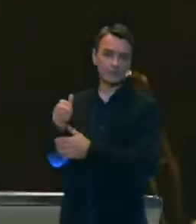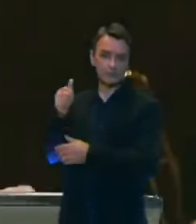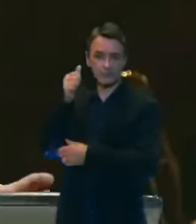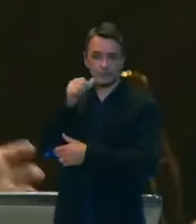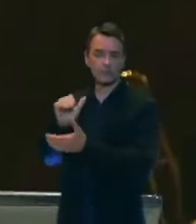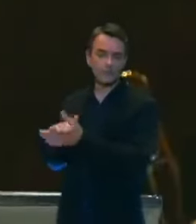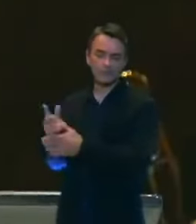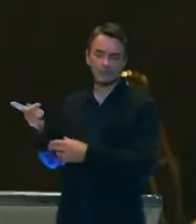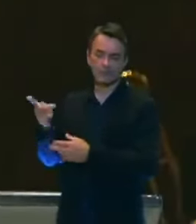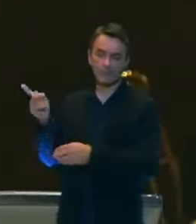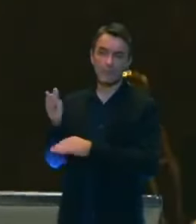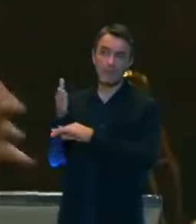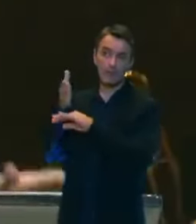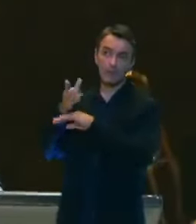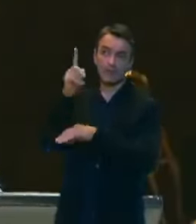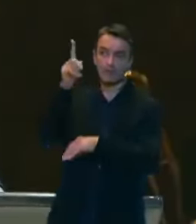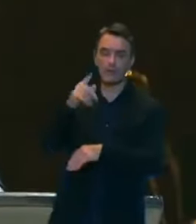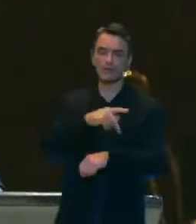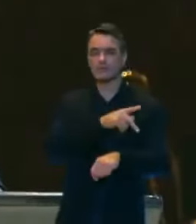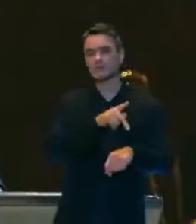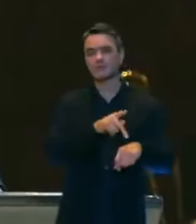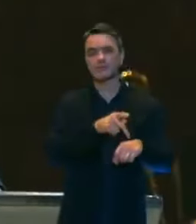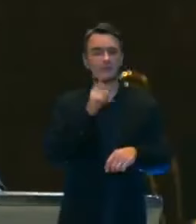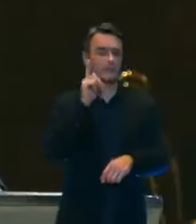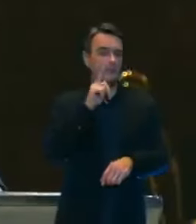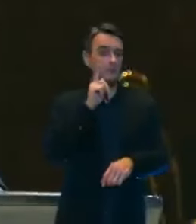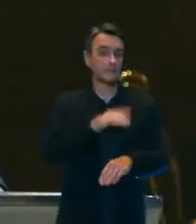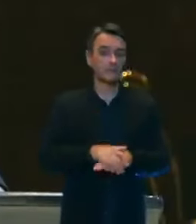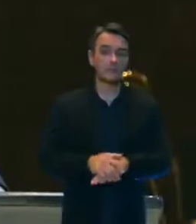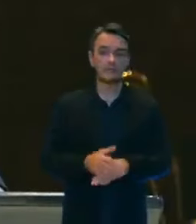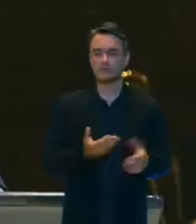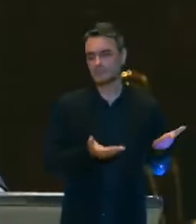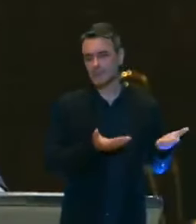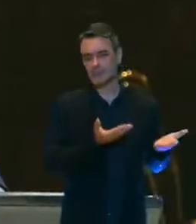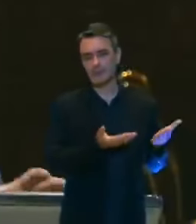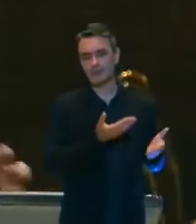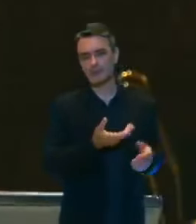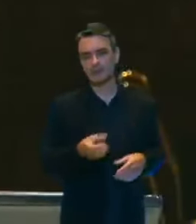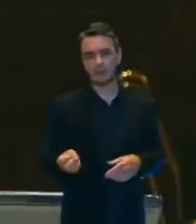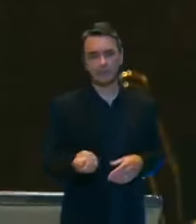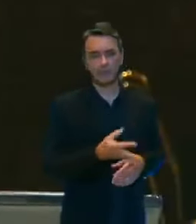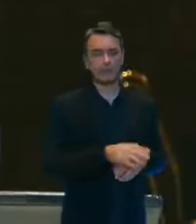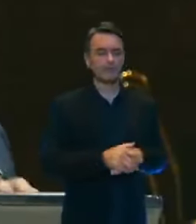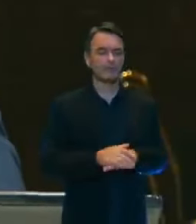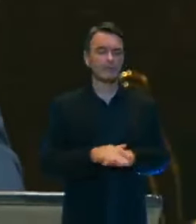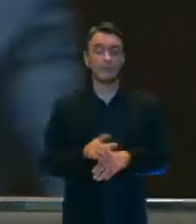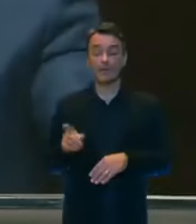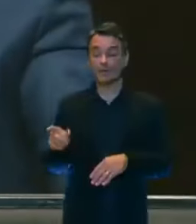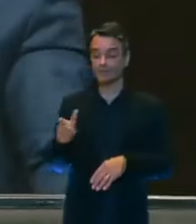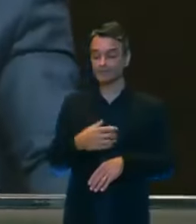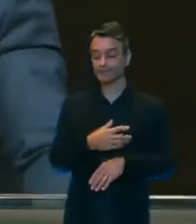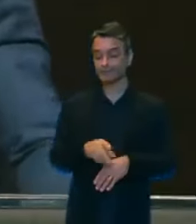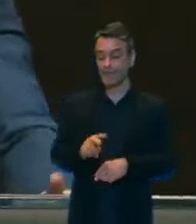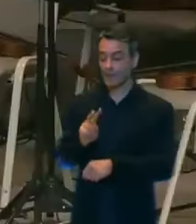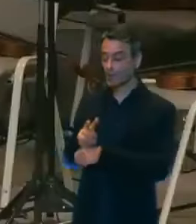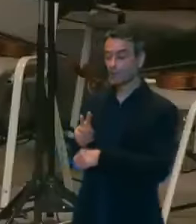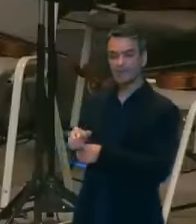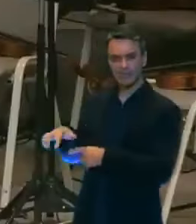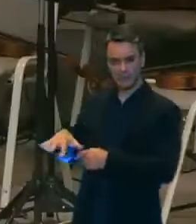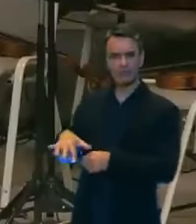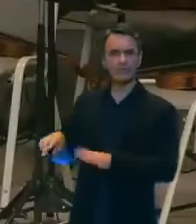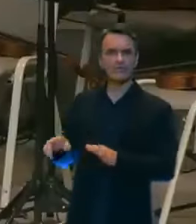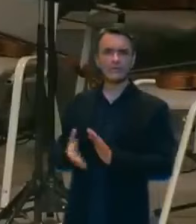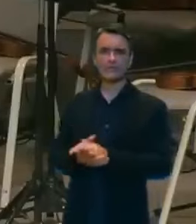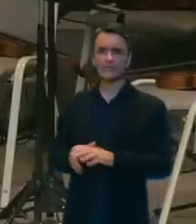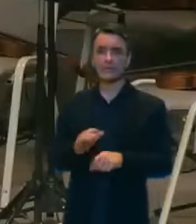lá, um experimental nos Estados Unidos. E o pai deixou eu cuidando das coisas aqui. Estourou a